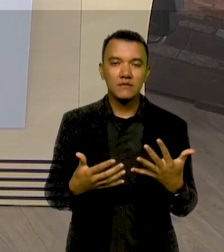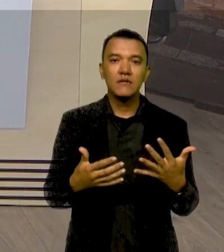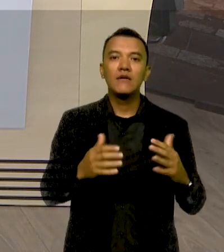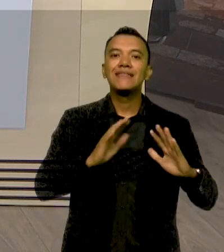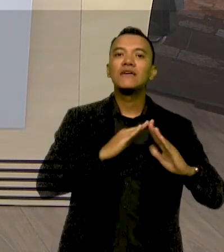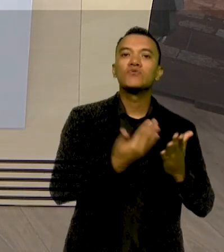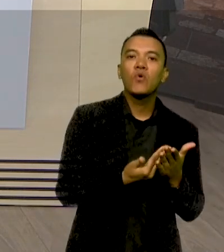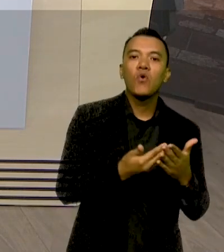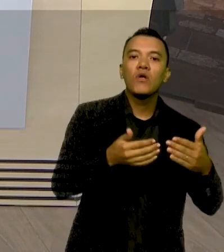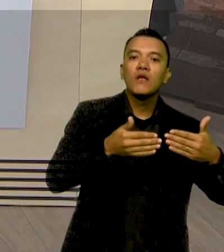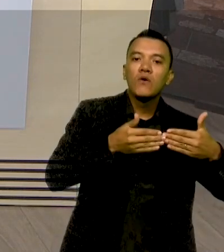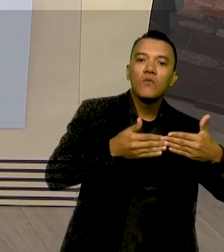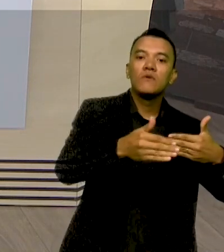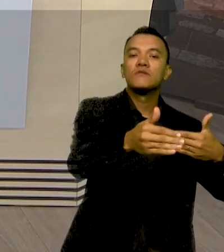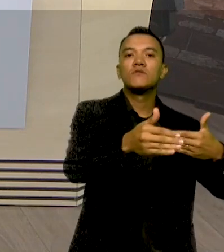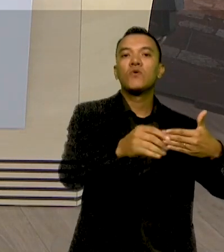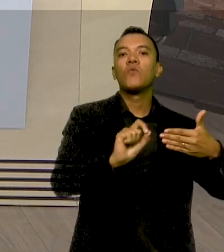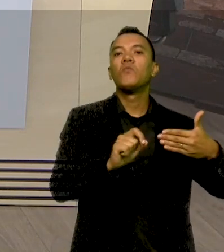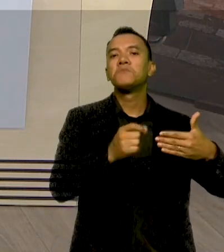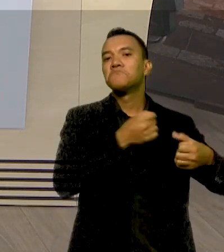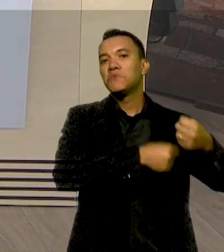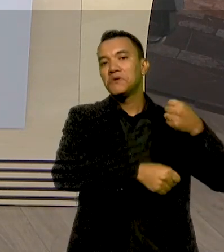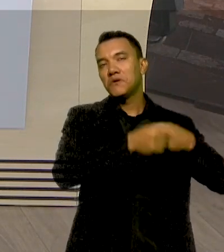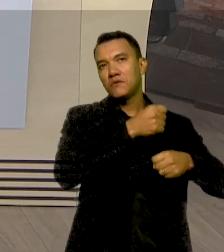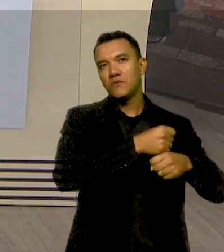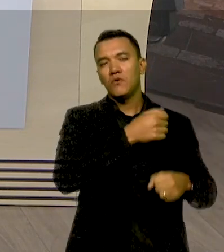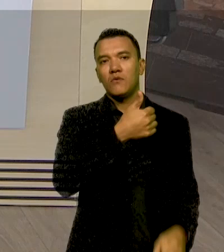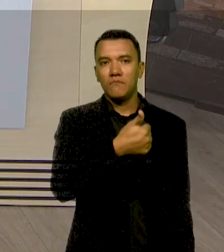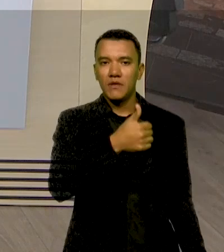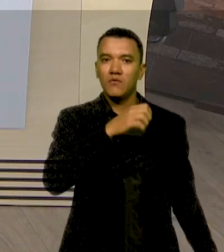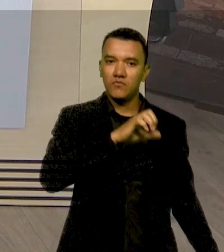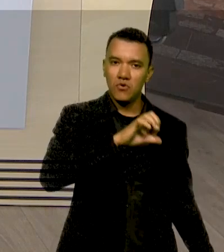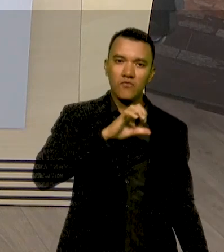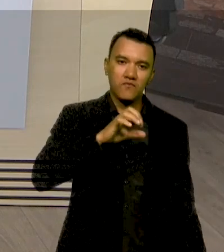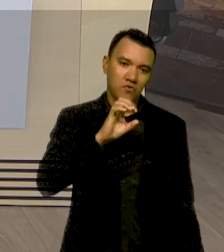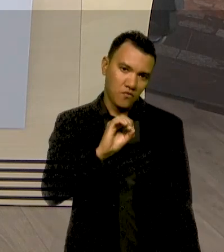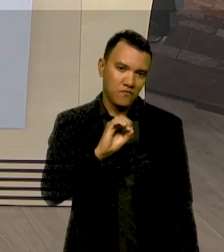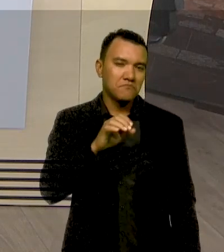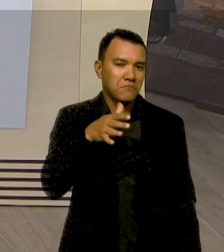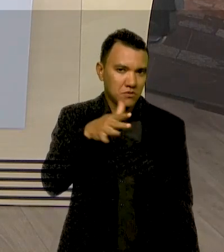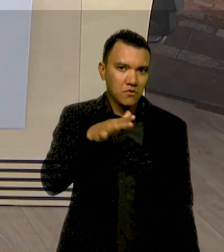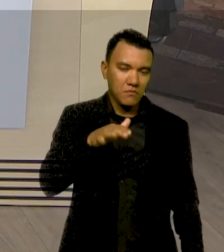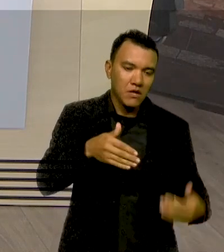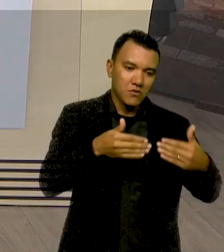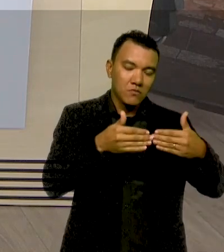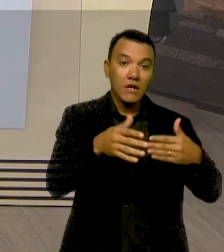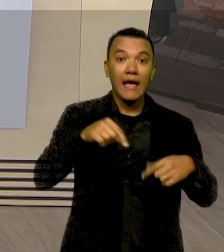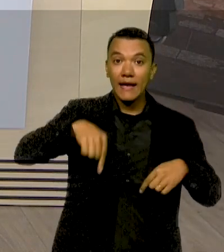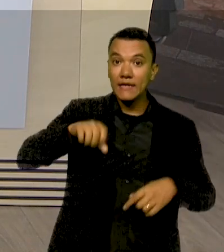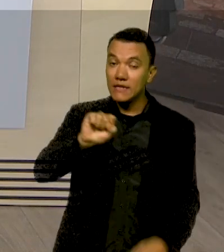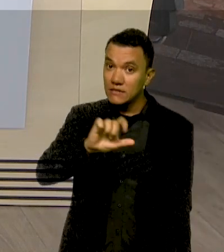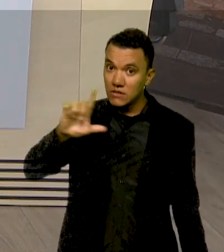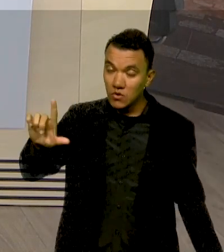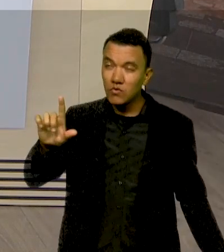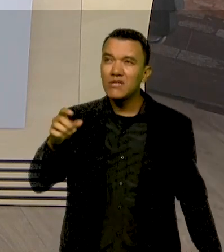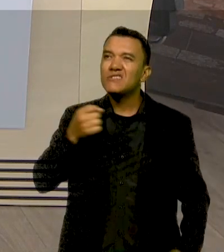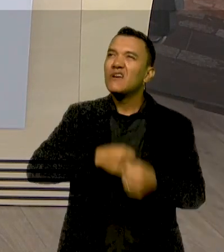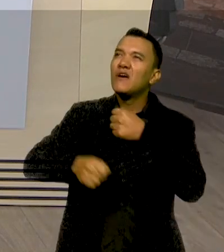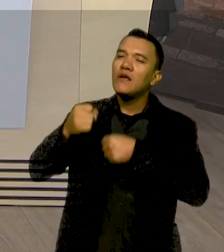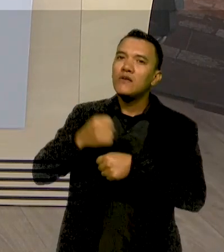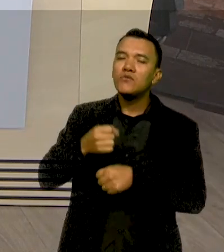começou na década de 90, né? Aqui em São Luís, mais precisamente a partir de